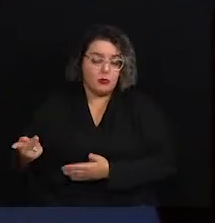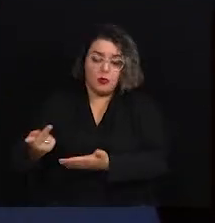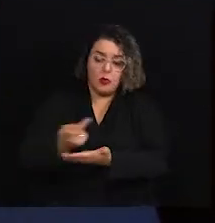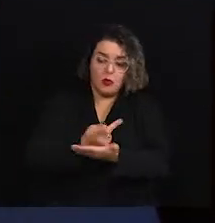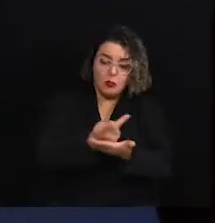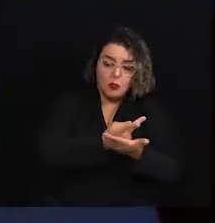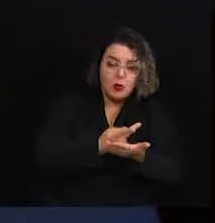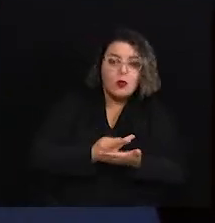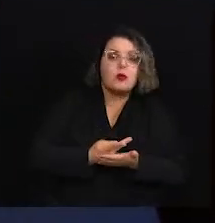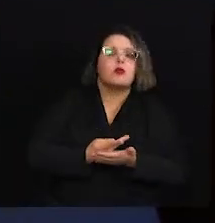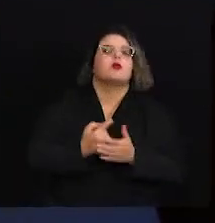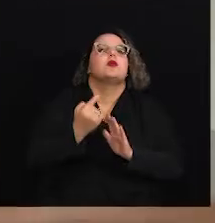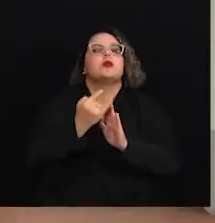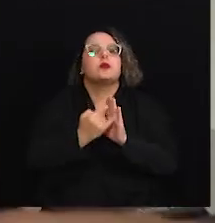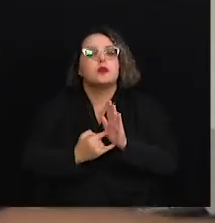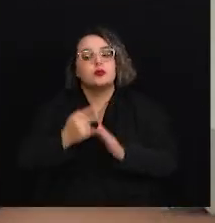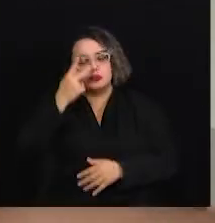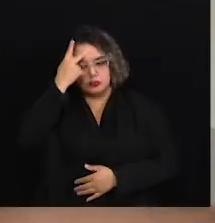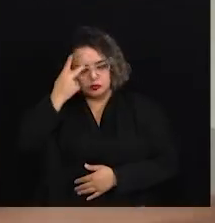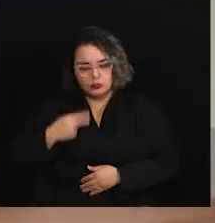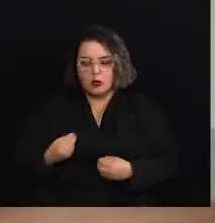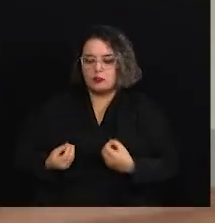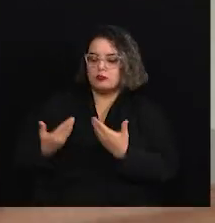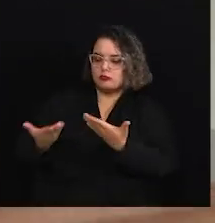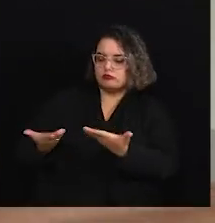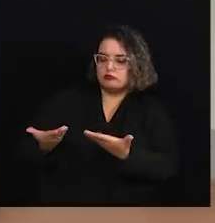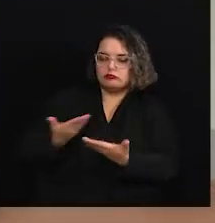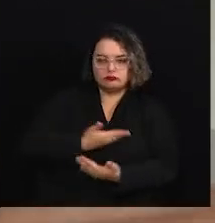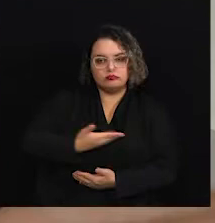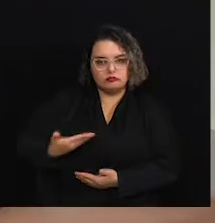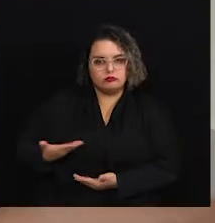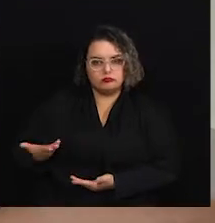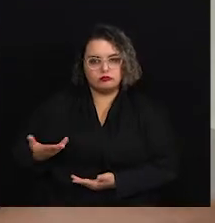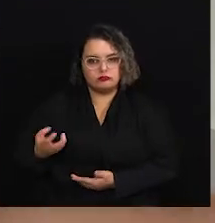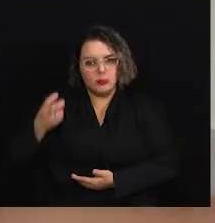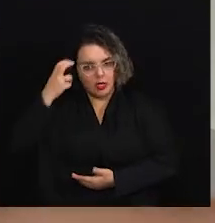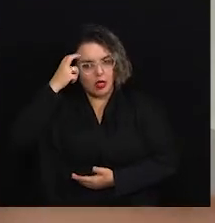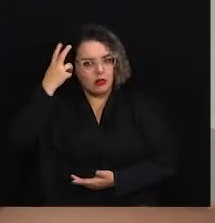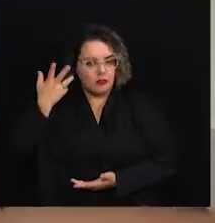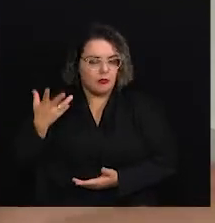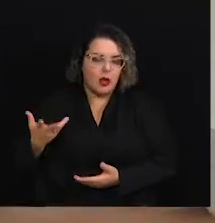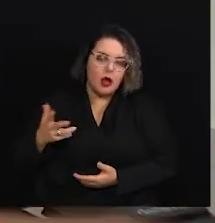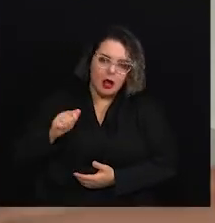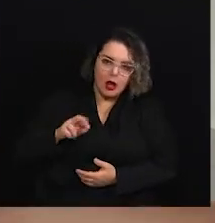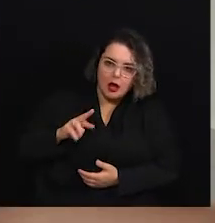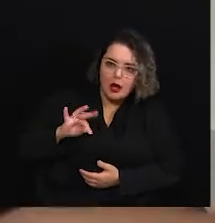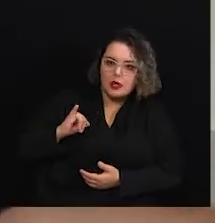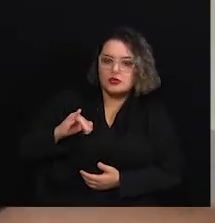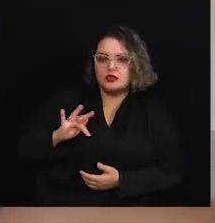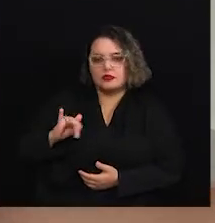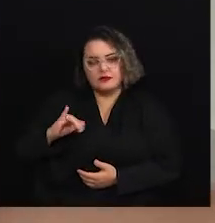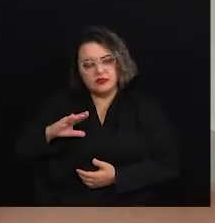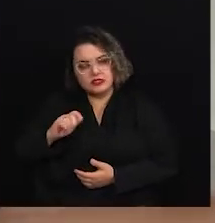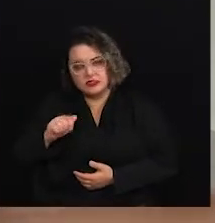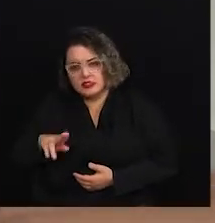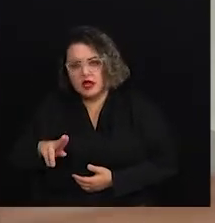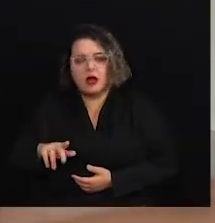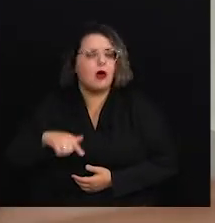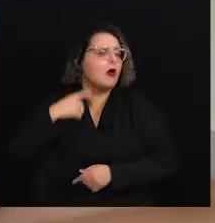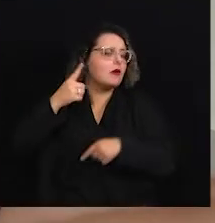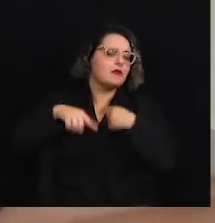buscando esses documentos dos próprios fornecedores, analisamos isso usando inteligência artificial, reconhecimento óptico de caractere,